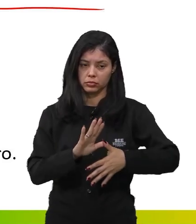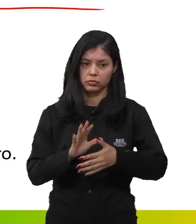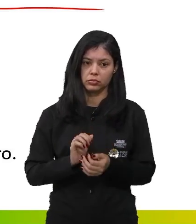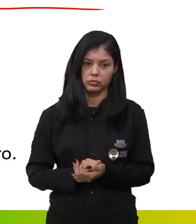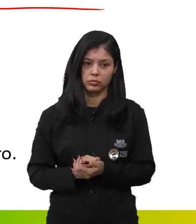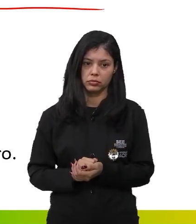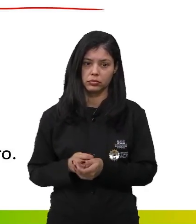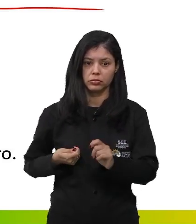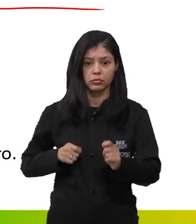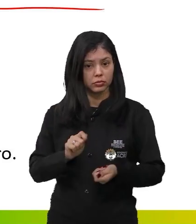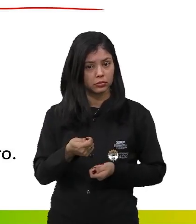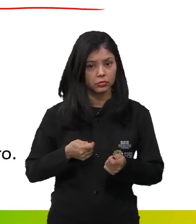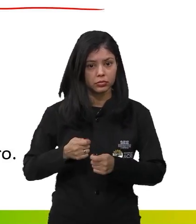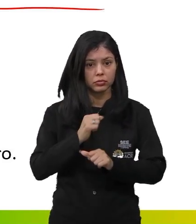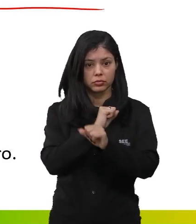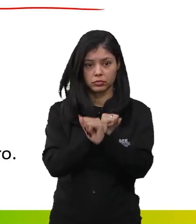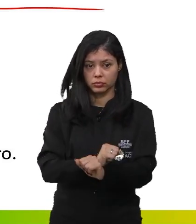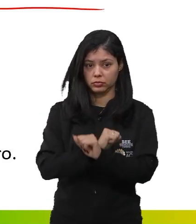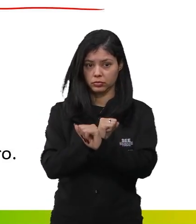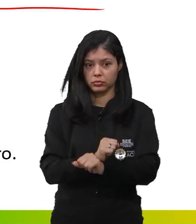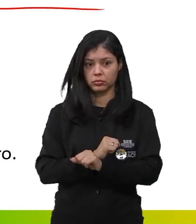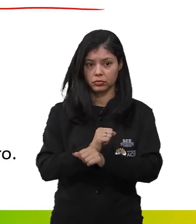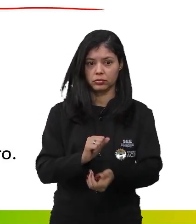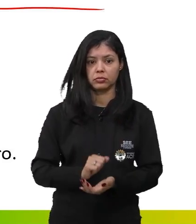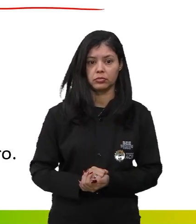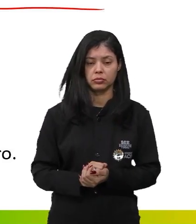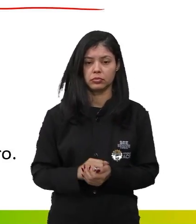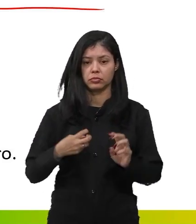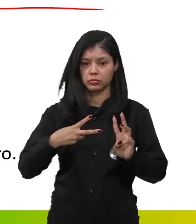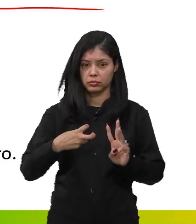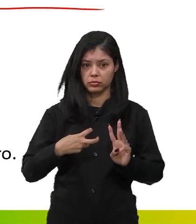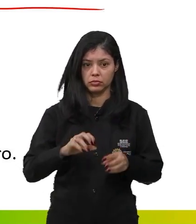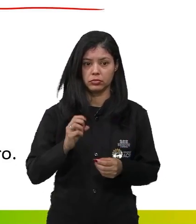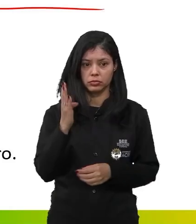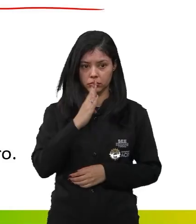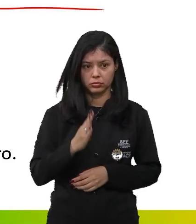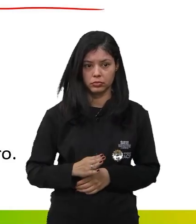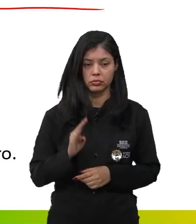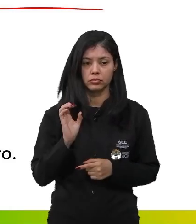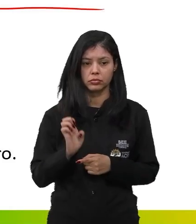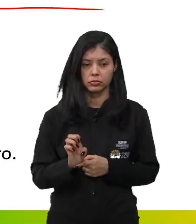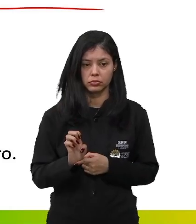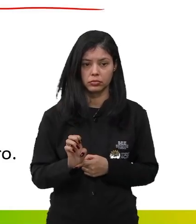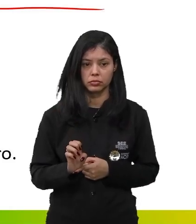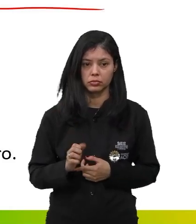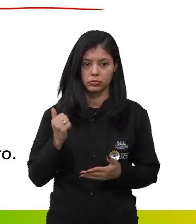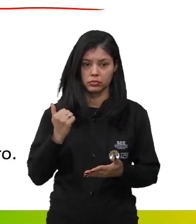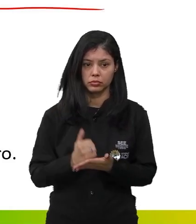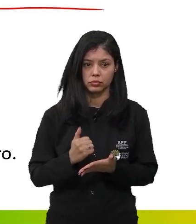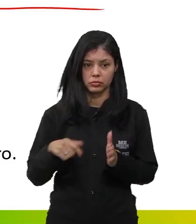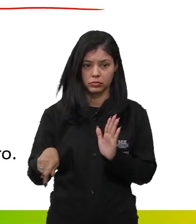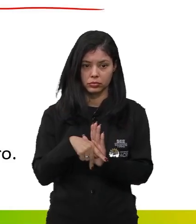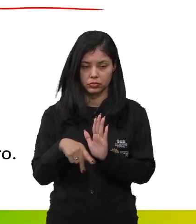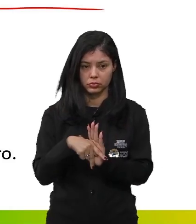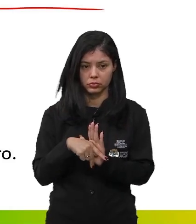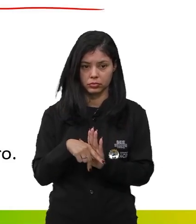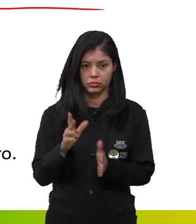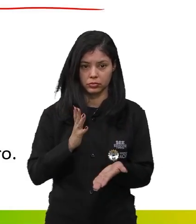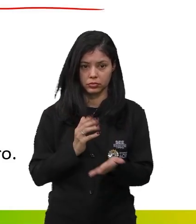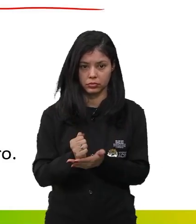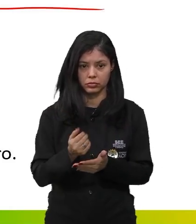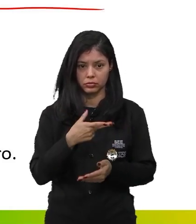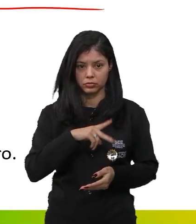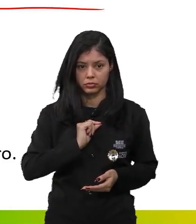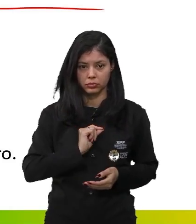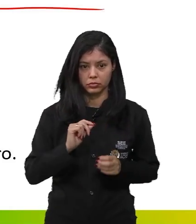nas Américas, D, a manutenção da escravidão indígena no Brasil, E, a legitimação